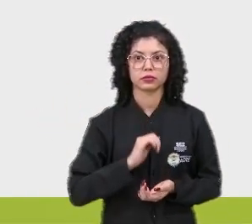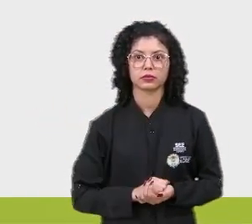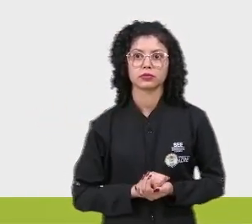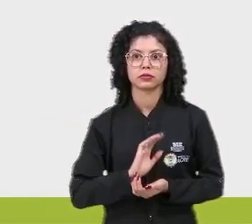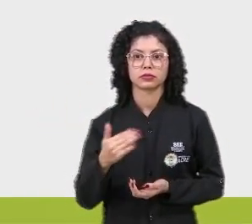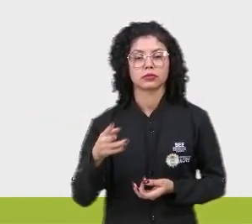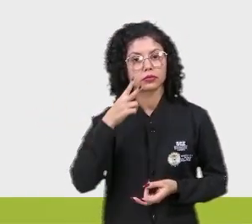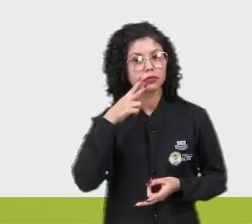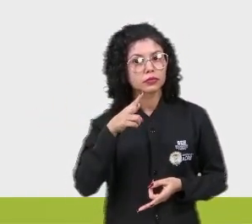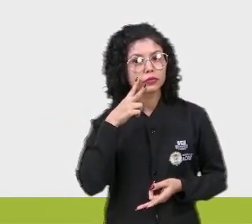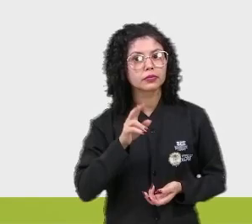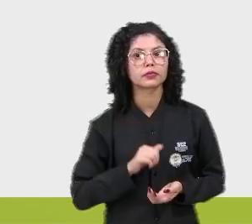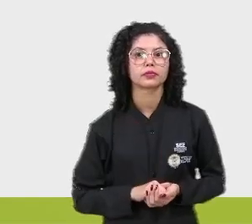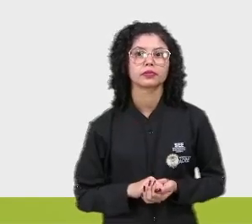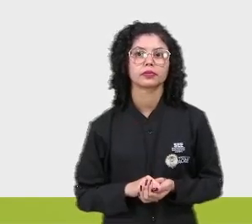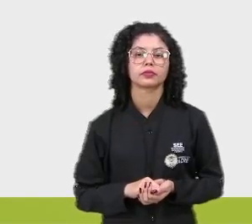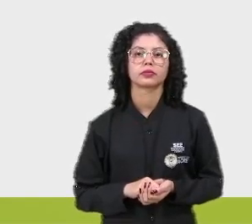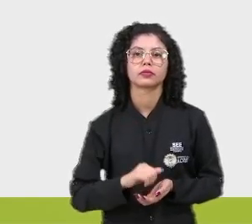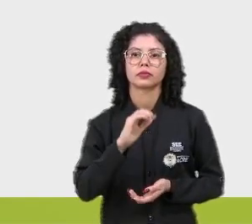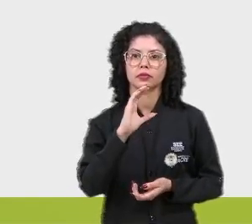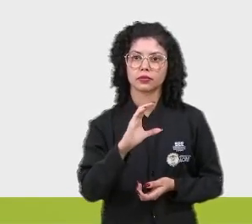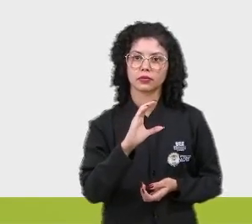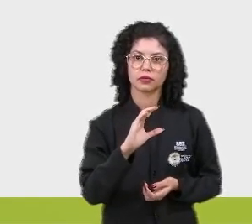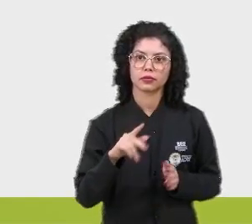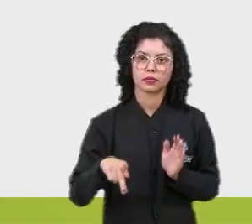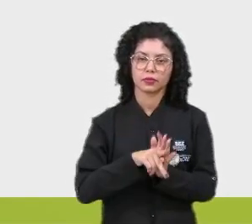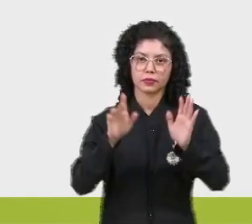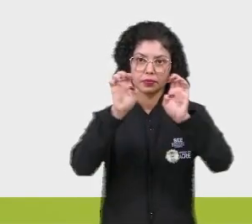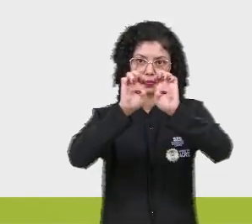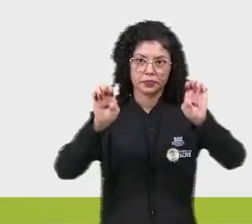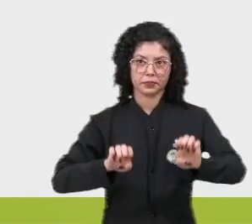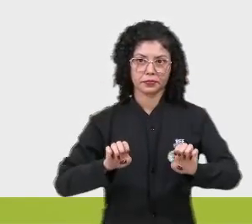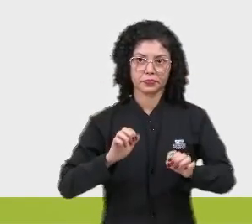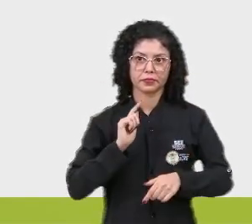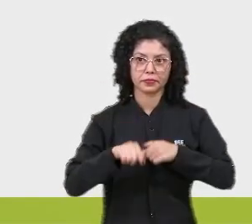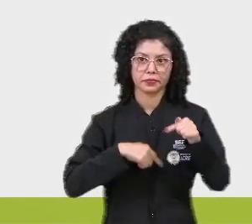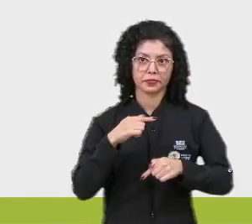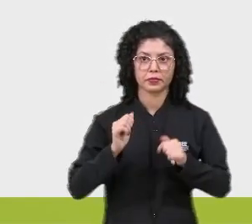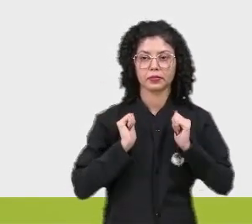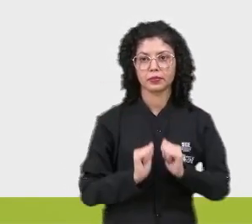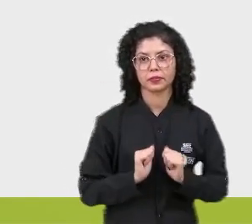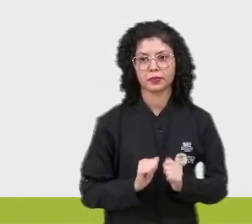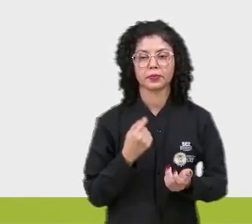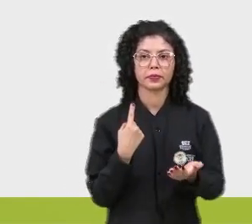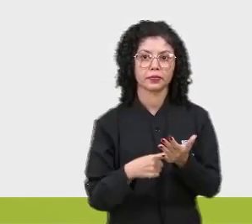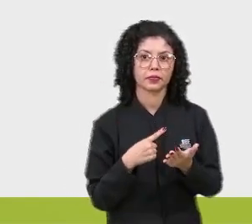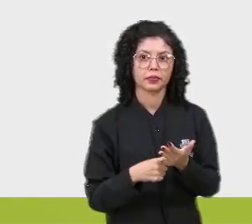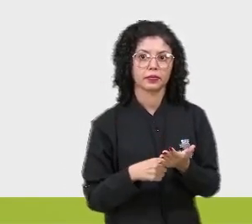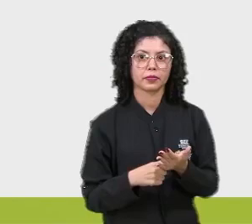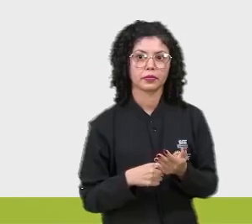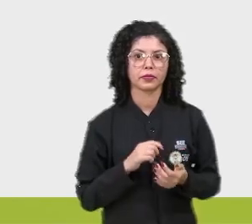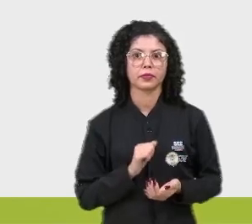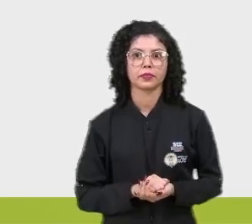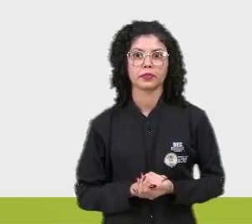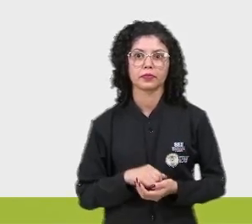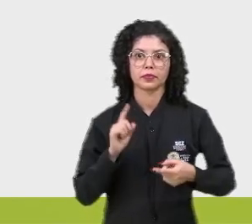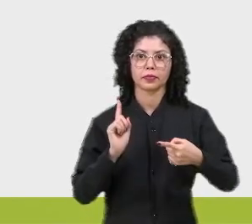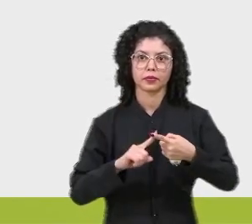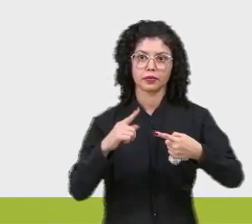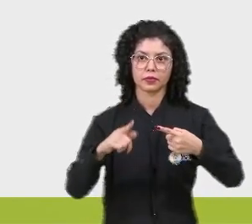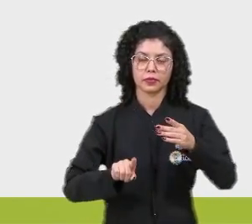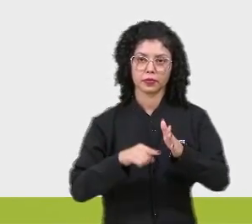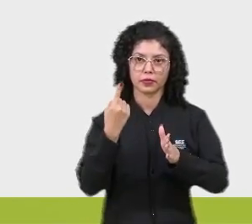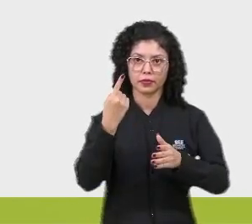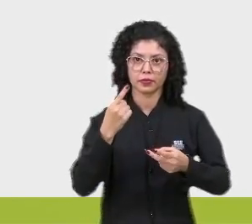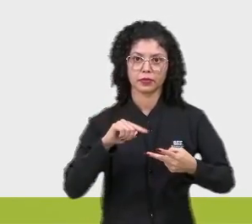quando eu observo exatamente o carbono na sua estrutura química, ele pode ser considerado da seguinte forma: